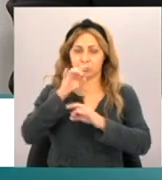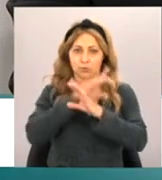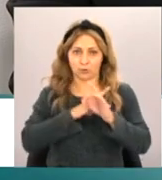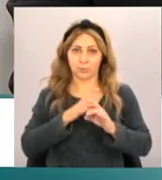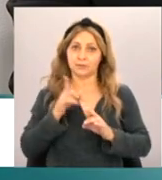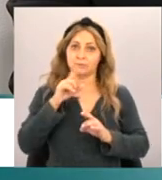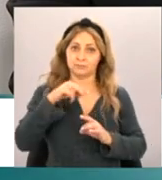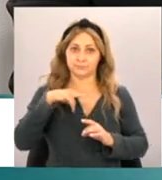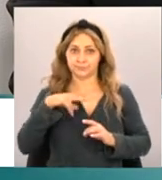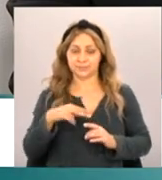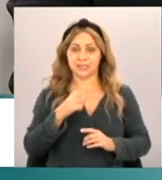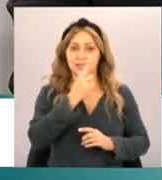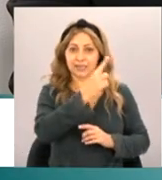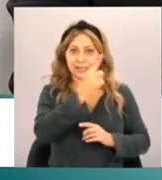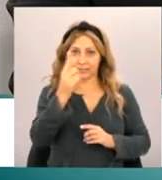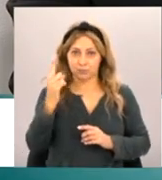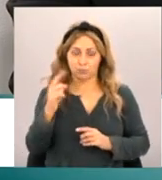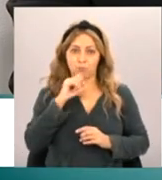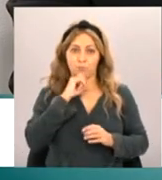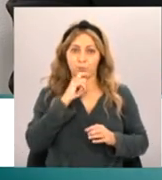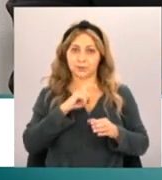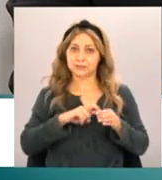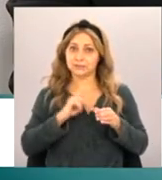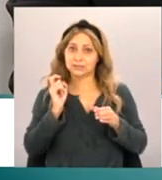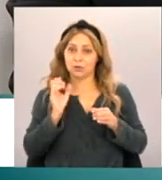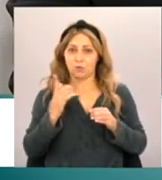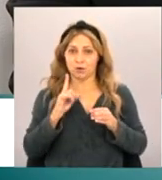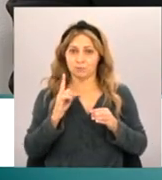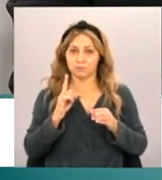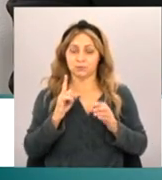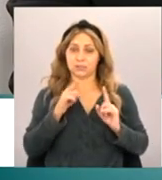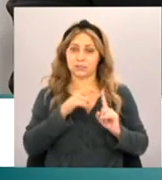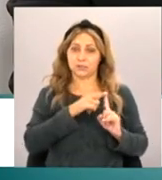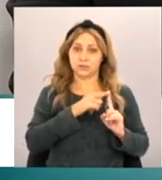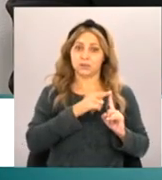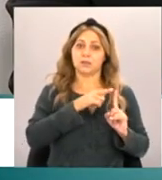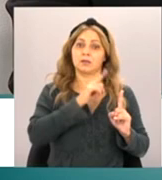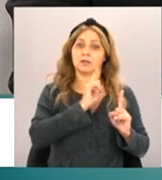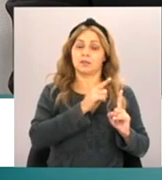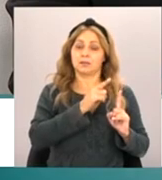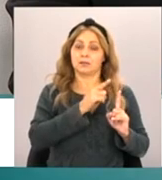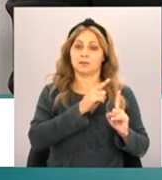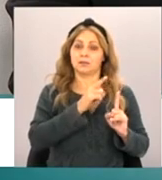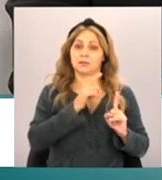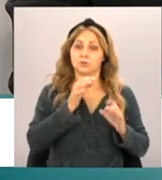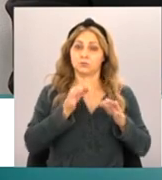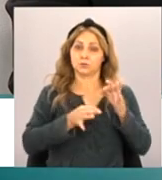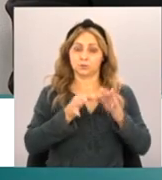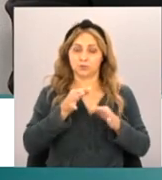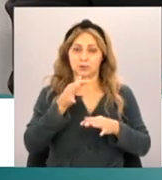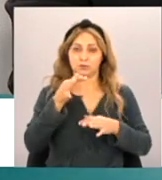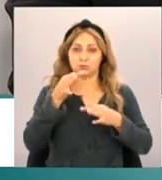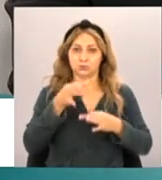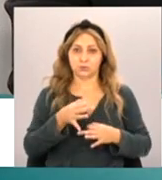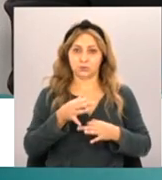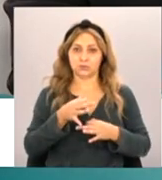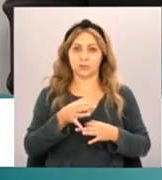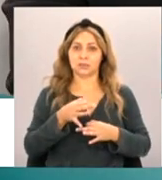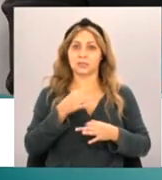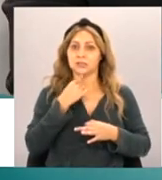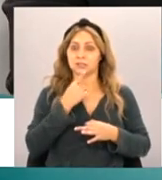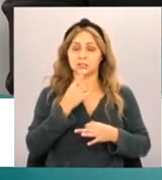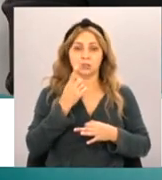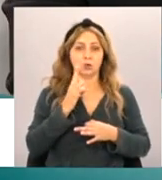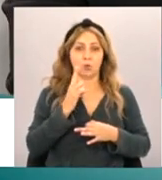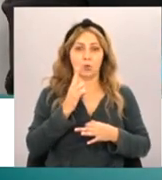que cada está doente posso sair isoladamente e é redonda e no Tribunal Justiça da União Europeia já foi terminado que não é um ou tratado da União Europeia